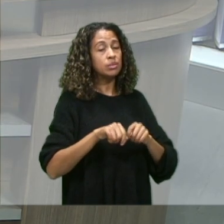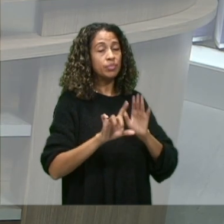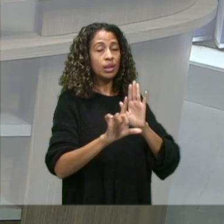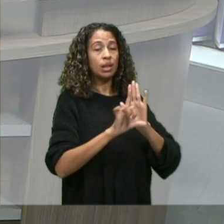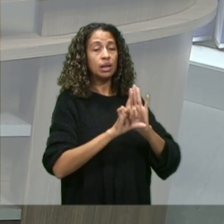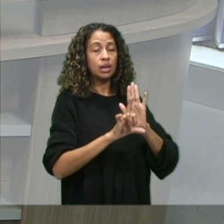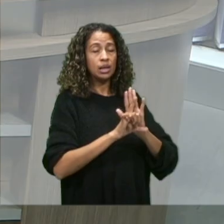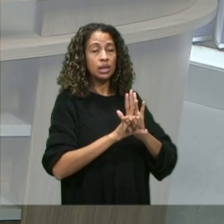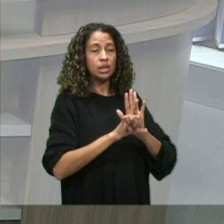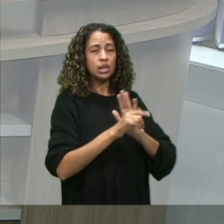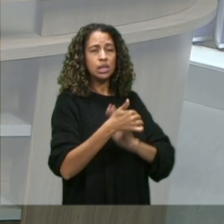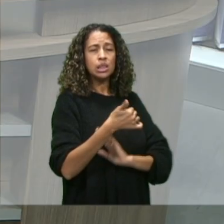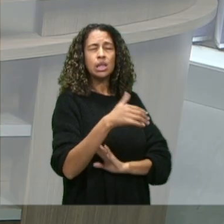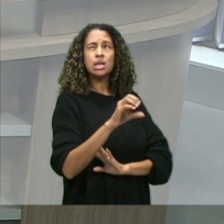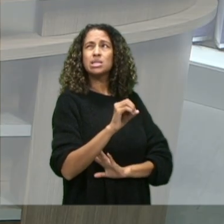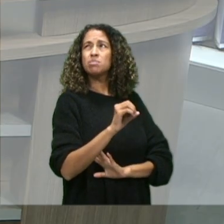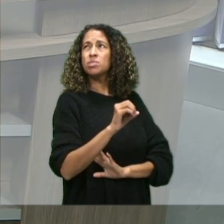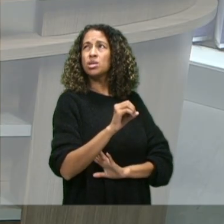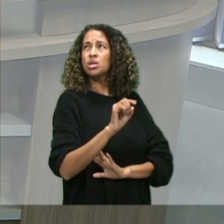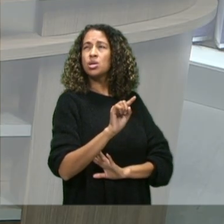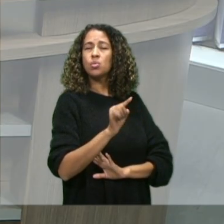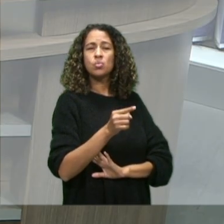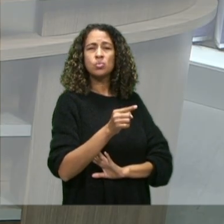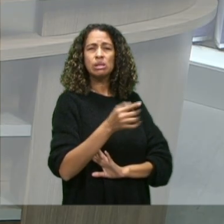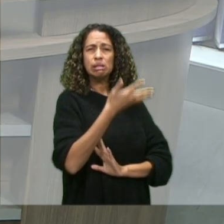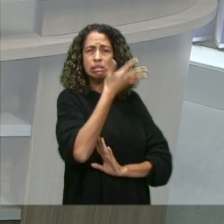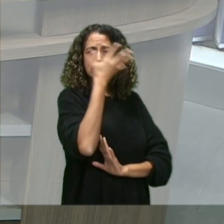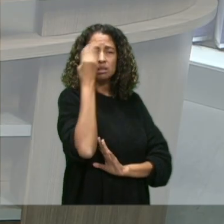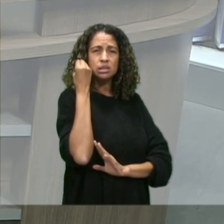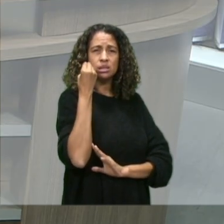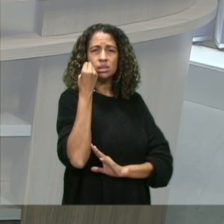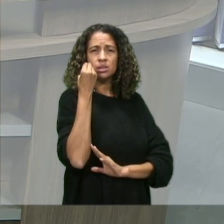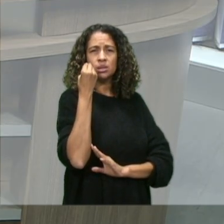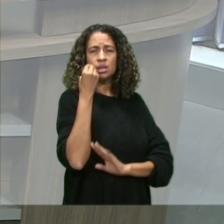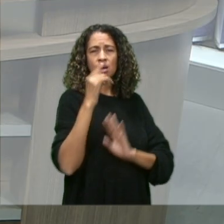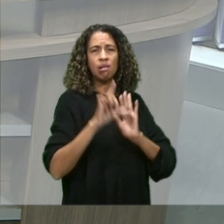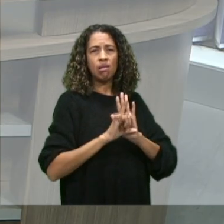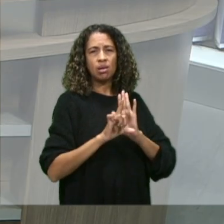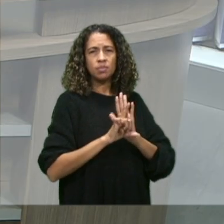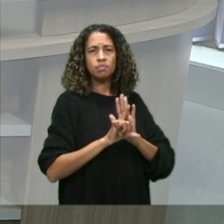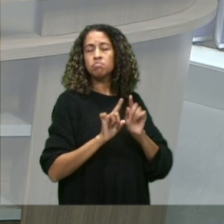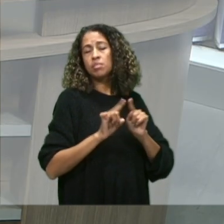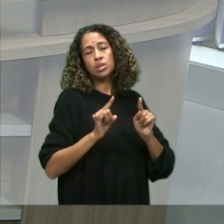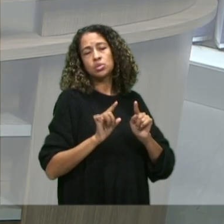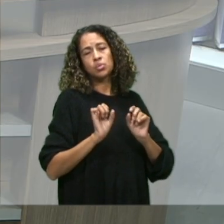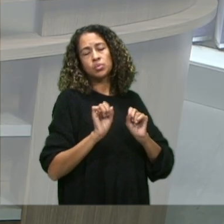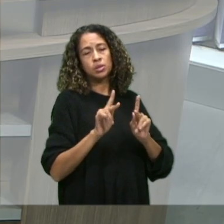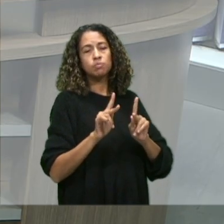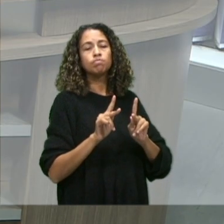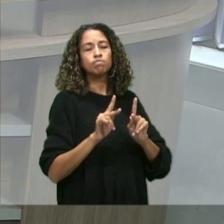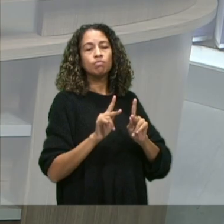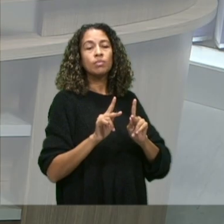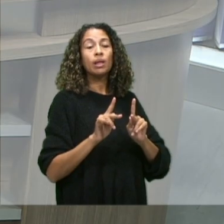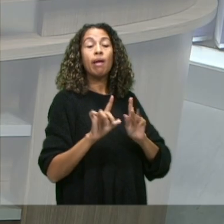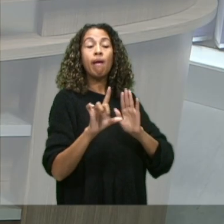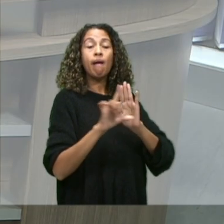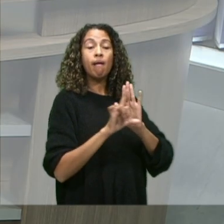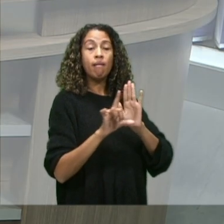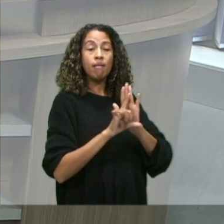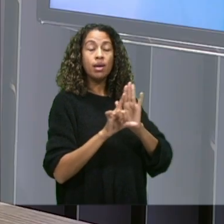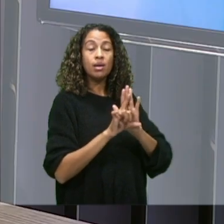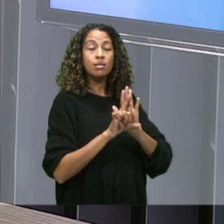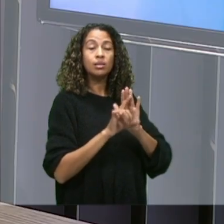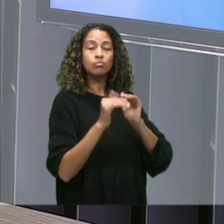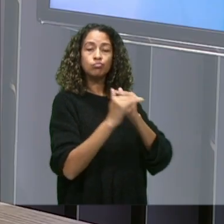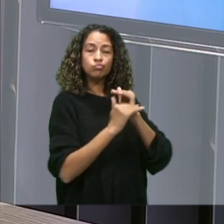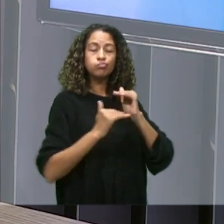Lei 10.000, esqueci o número da lei. Mas, enfim, é uma lei que estabelece, em nível nacional,